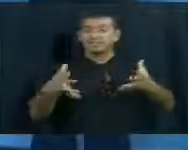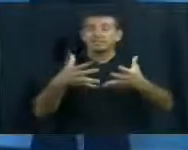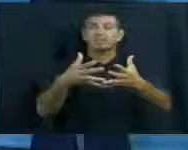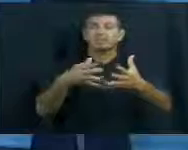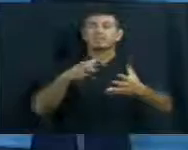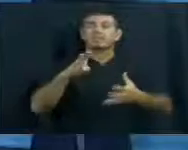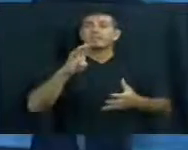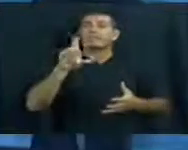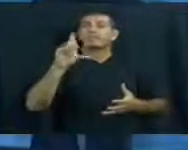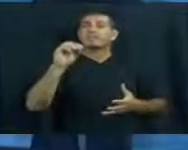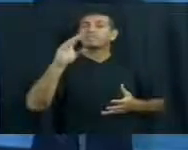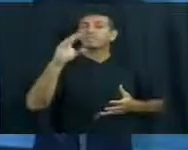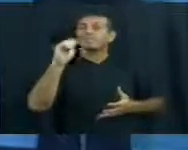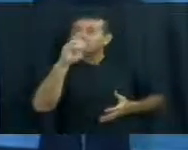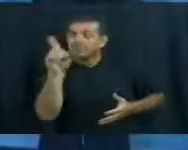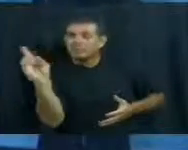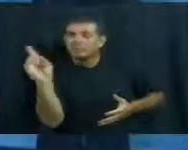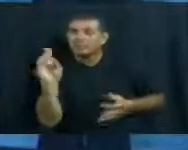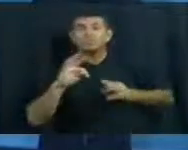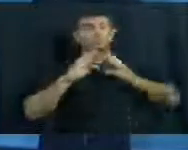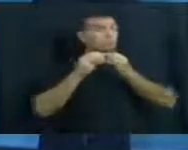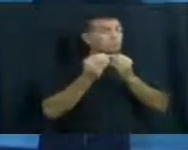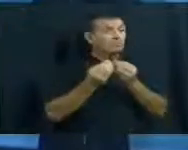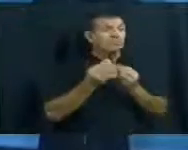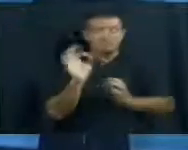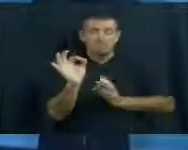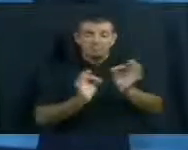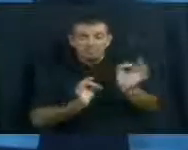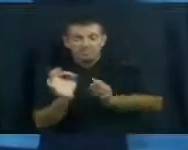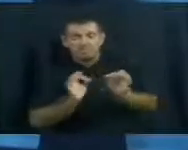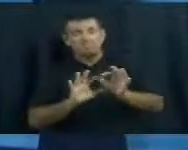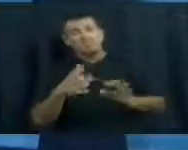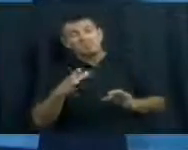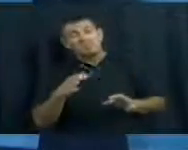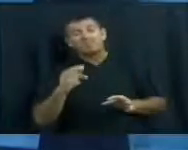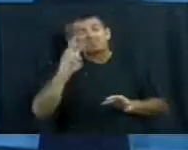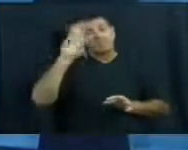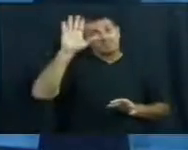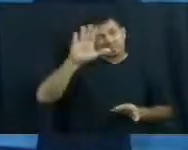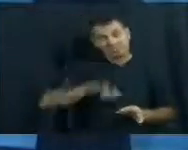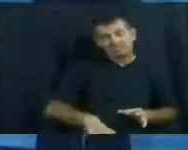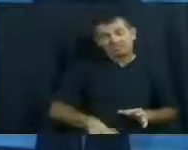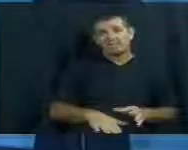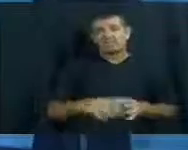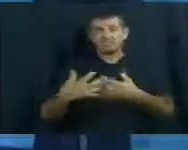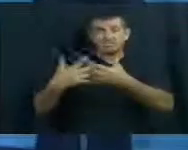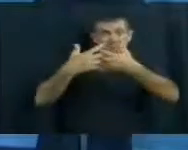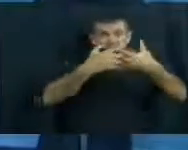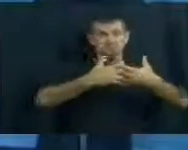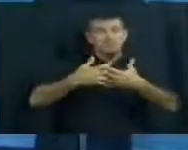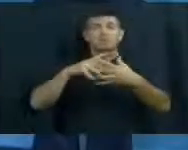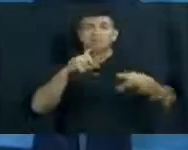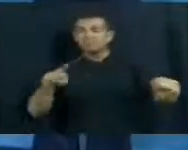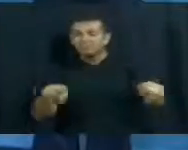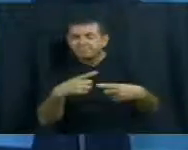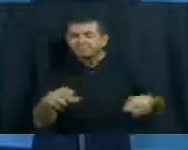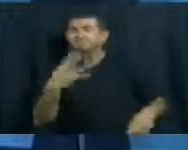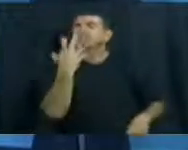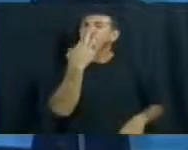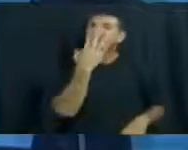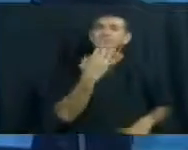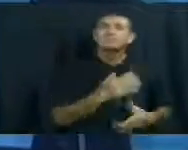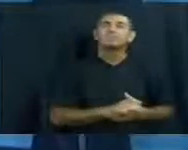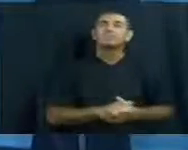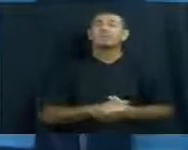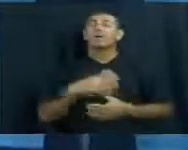projeto, né? É, o bloco do nosso projeto. Por volta de 15 horas. 15 horas. O trio elétrico vai encostar. Samba ao vivo, a